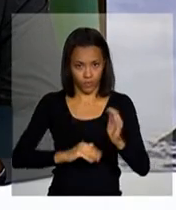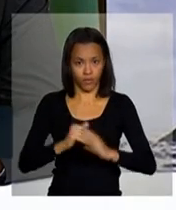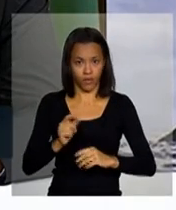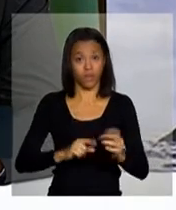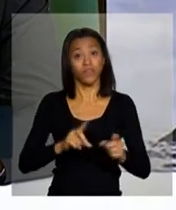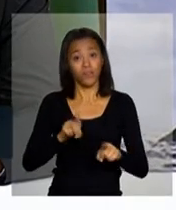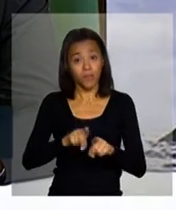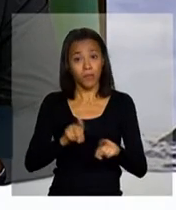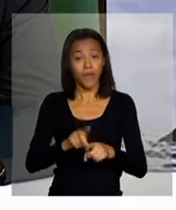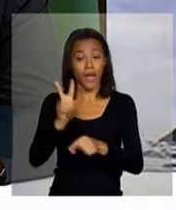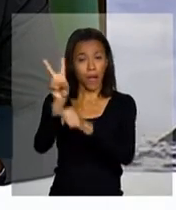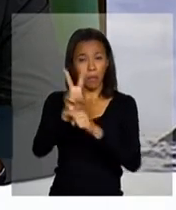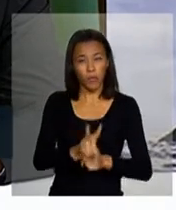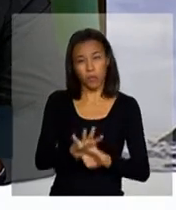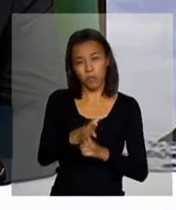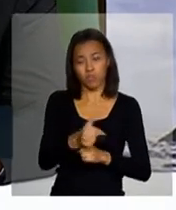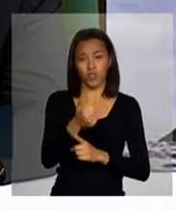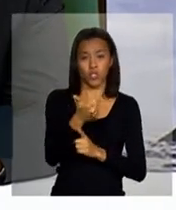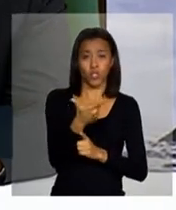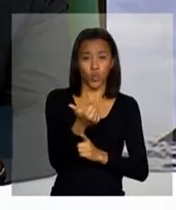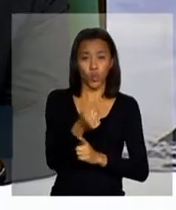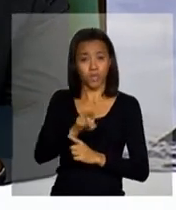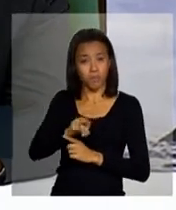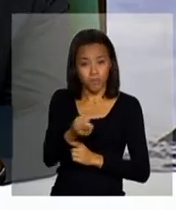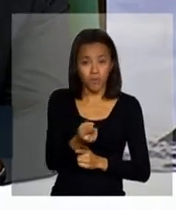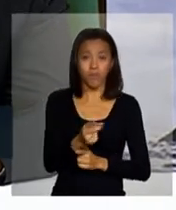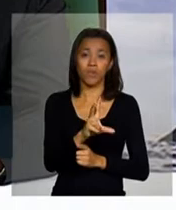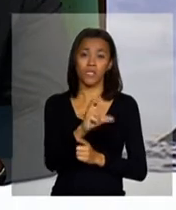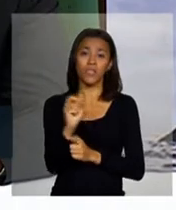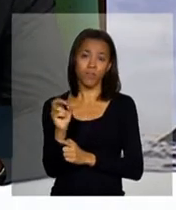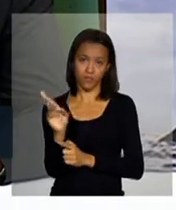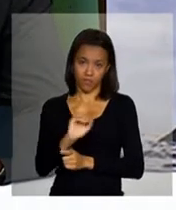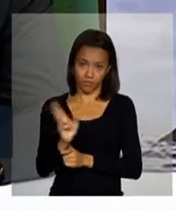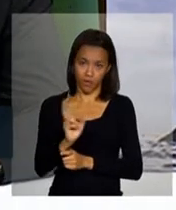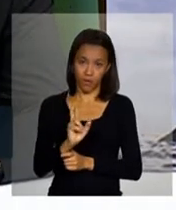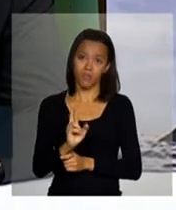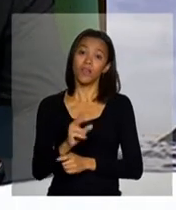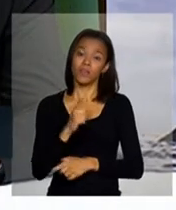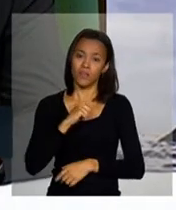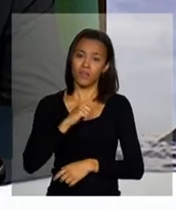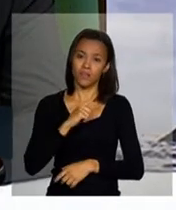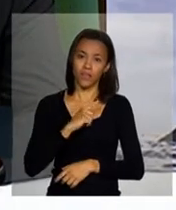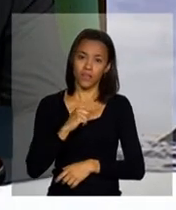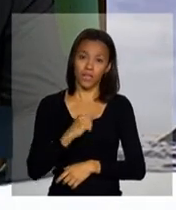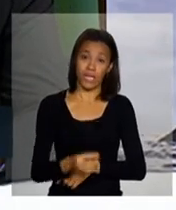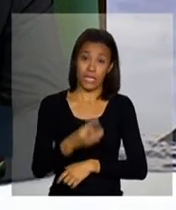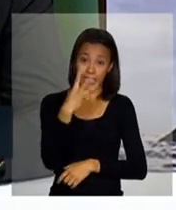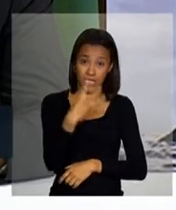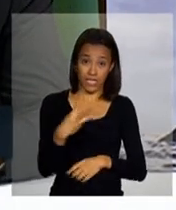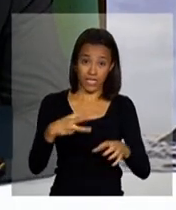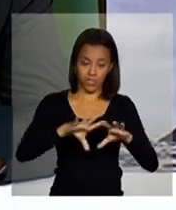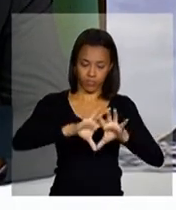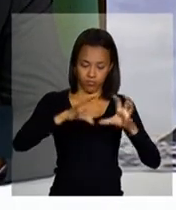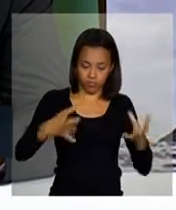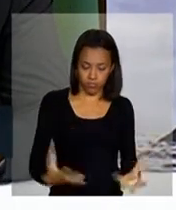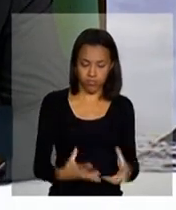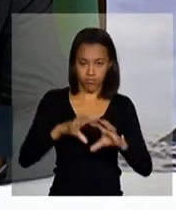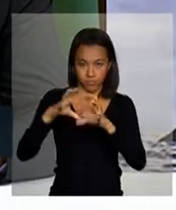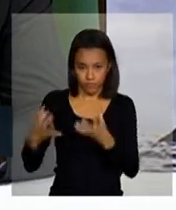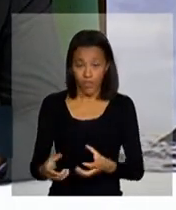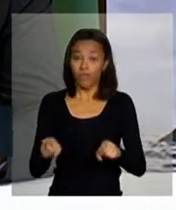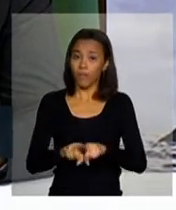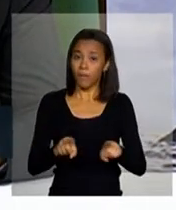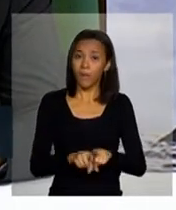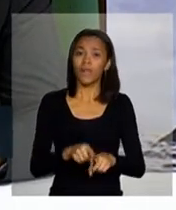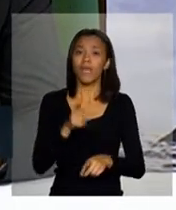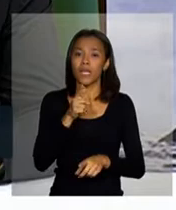nós queremos que seja de R$ 12.500, para que eles tenham 3 tanques-redes e dentro do projeto elaborado